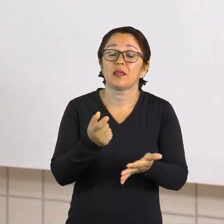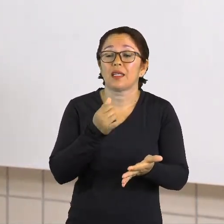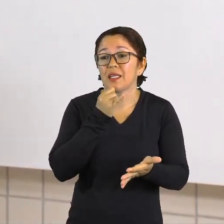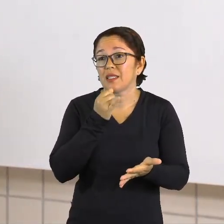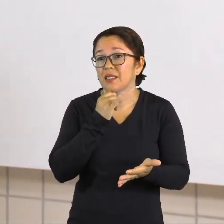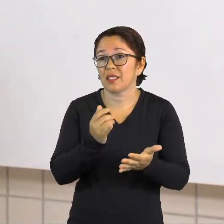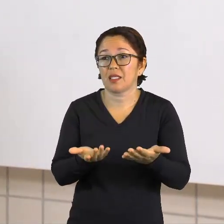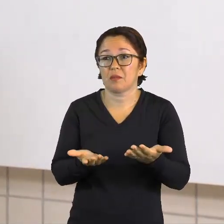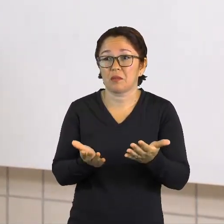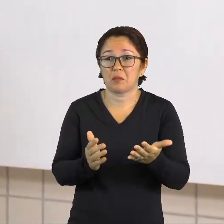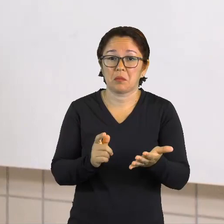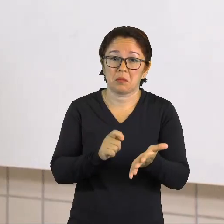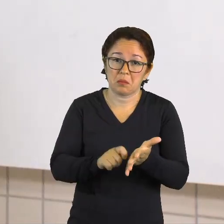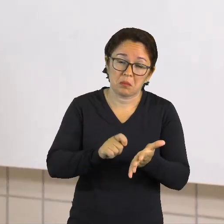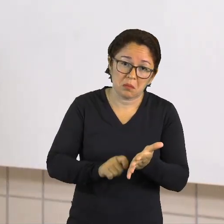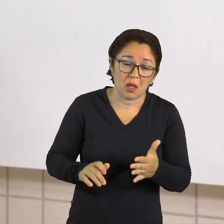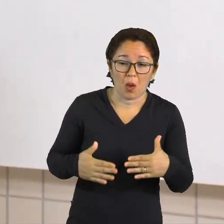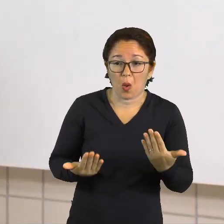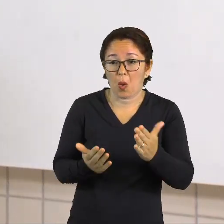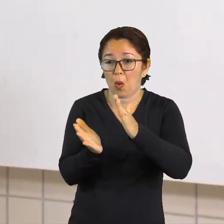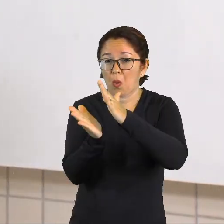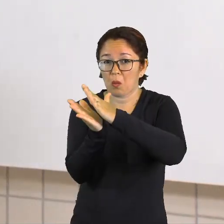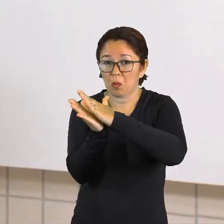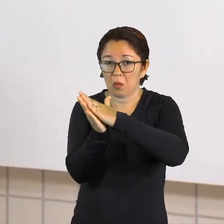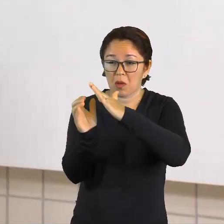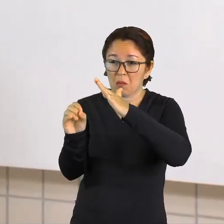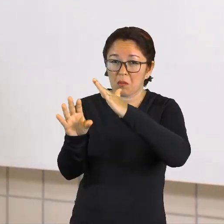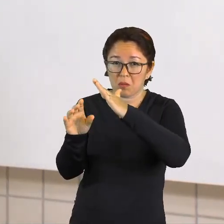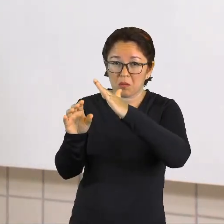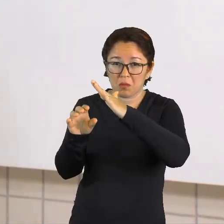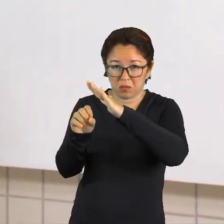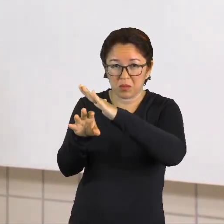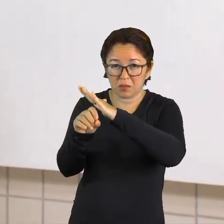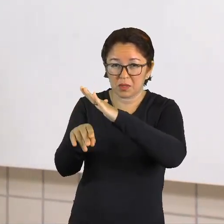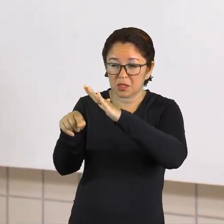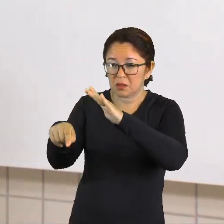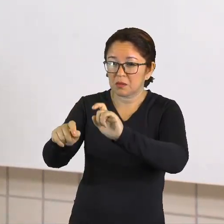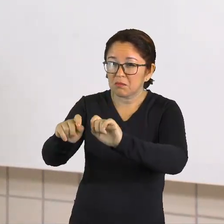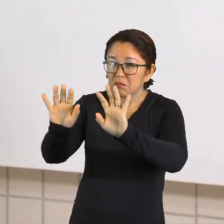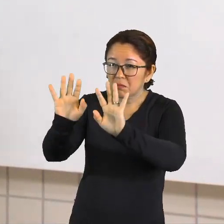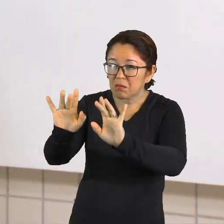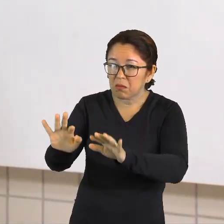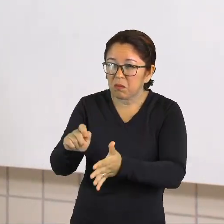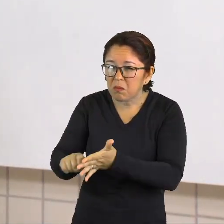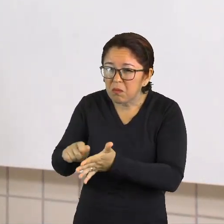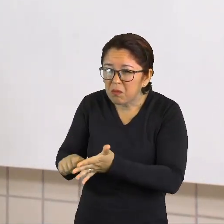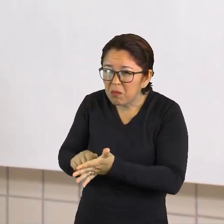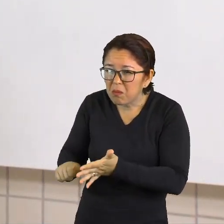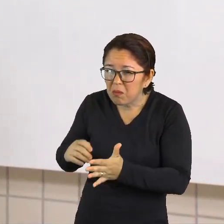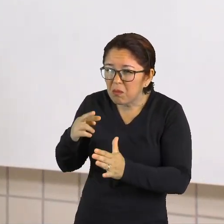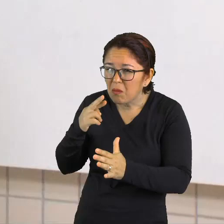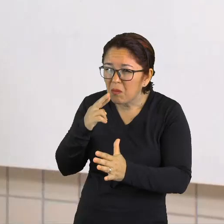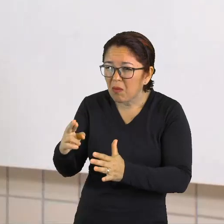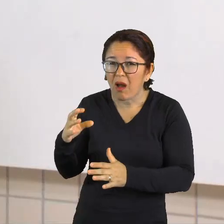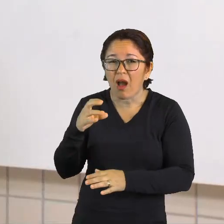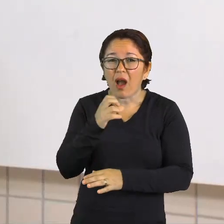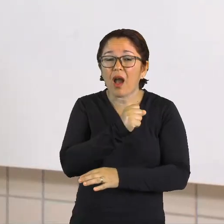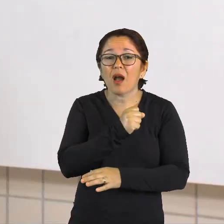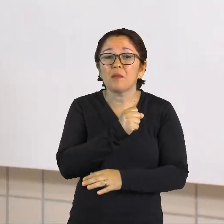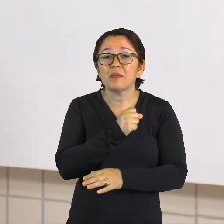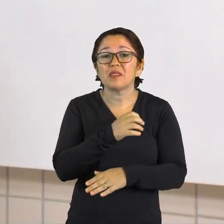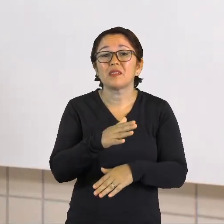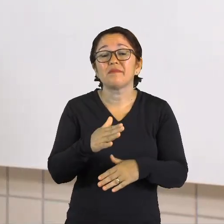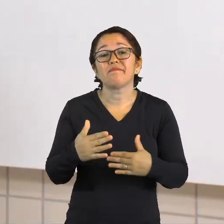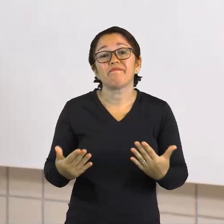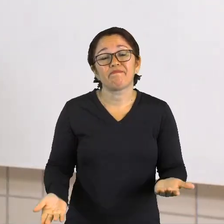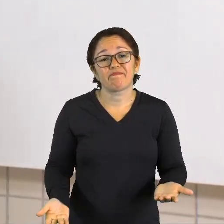pega a atividade impressa e responde rápido. Aquilo ali está contando como ponto, tá certo?